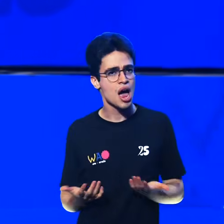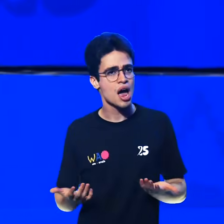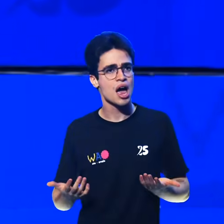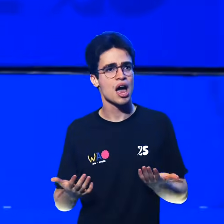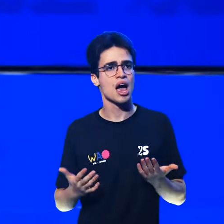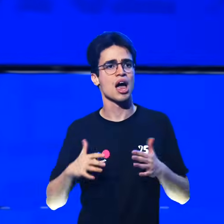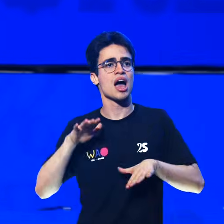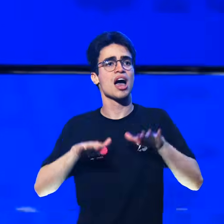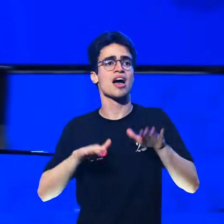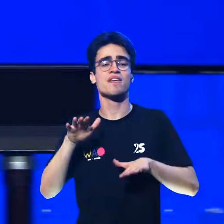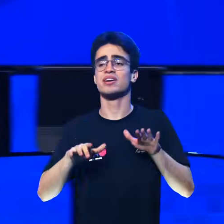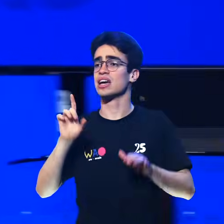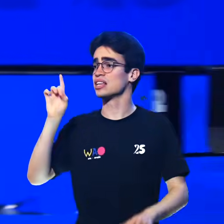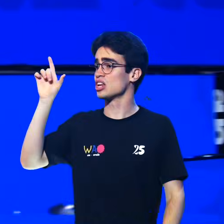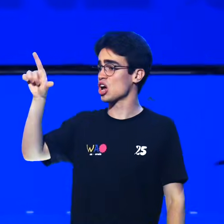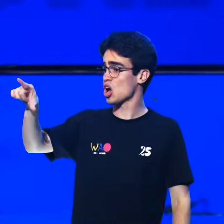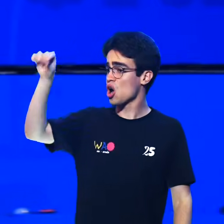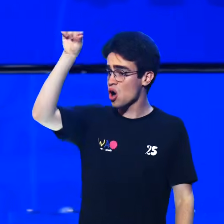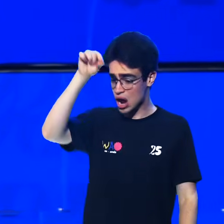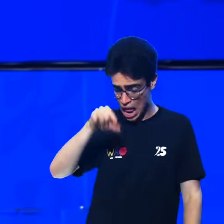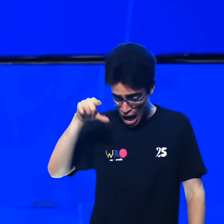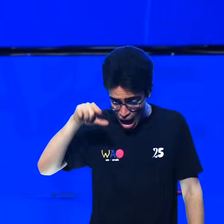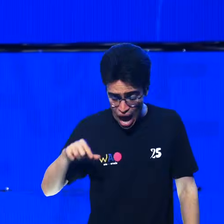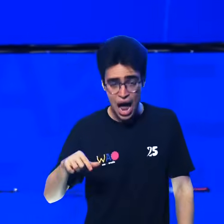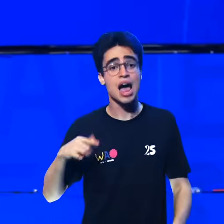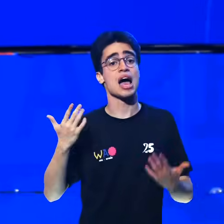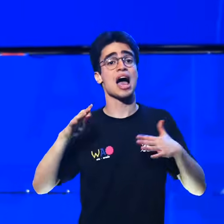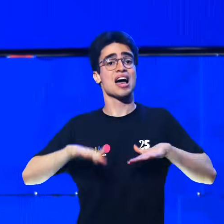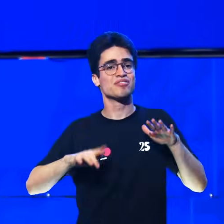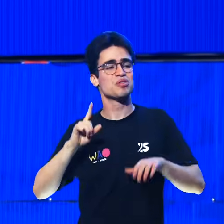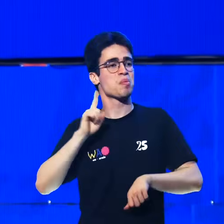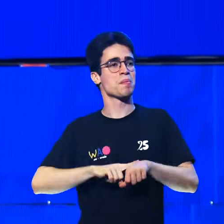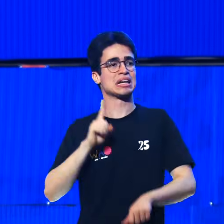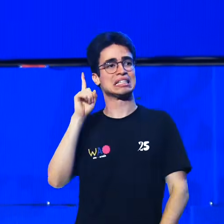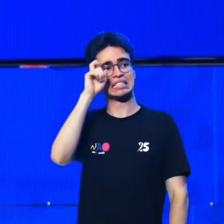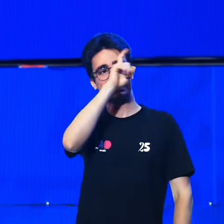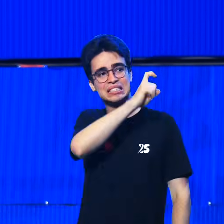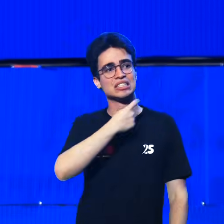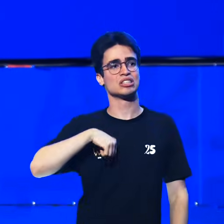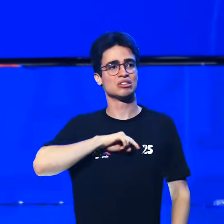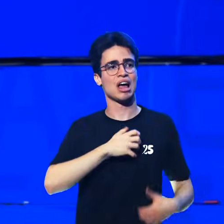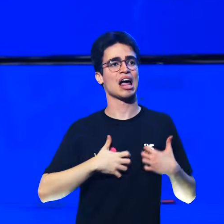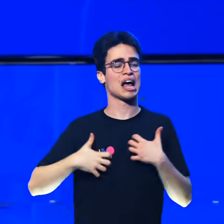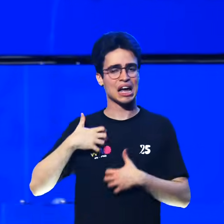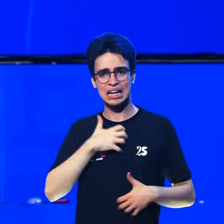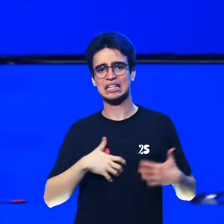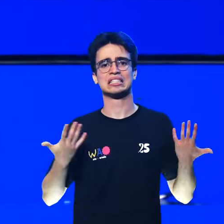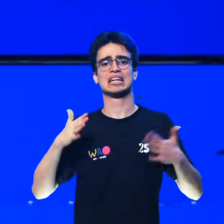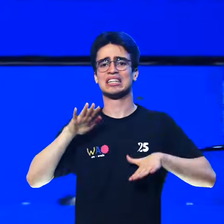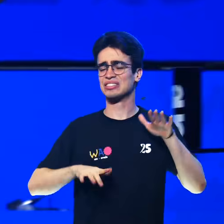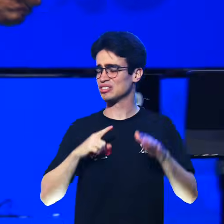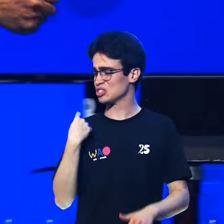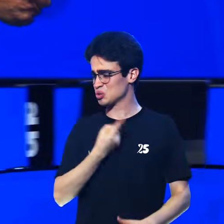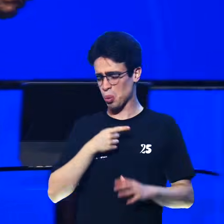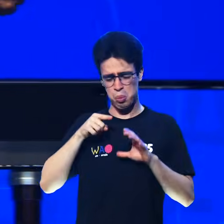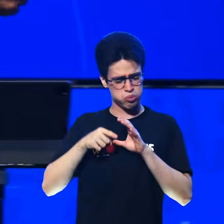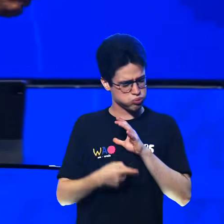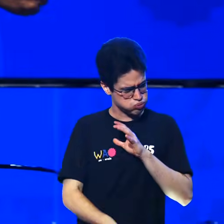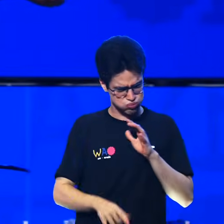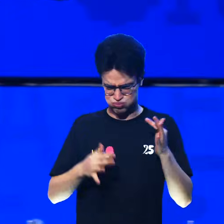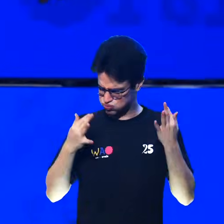Deus coloca na nossa vida, nos movimentos, até nos nossos dramas mais pesados, nas nossas dores mais